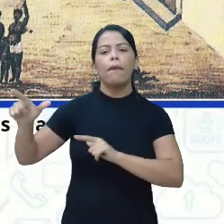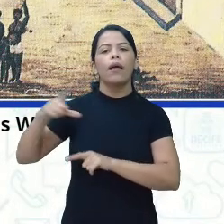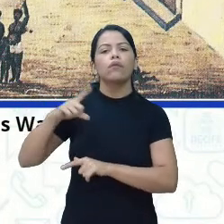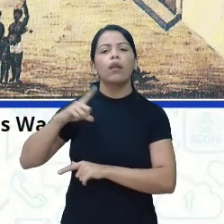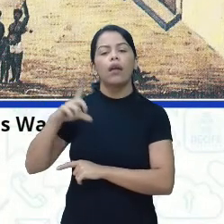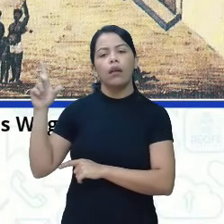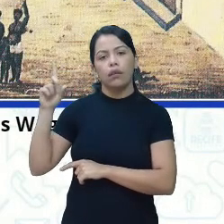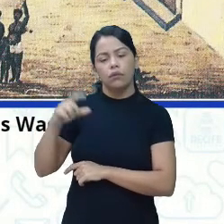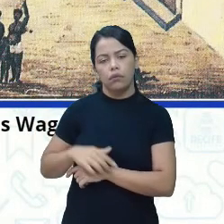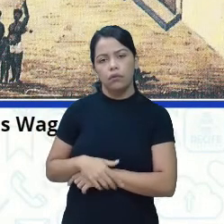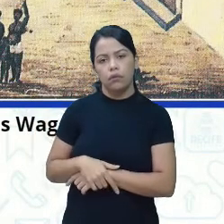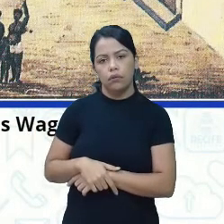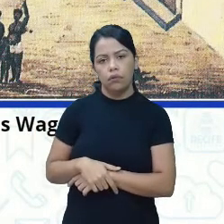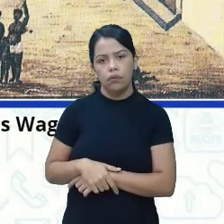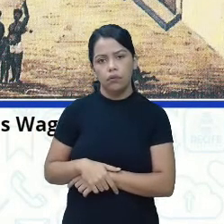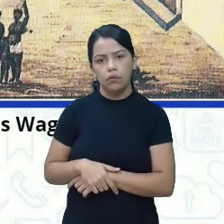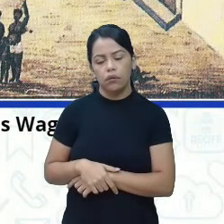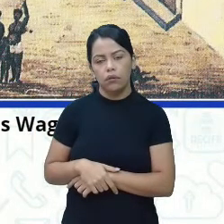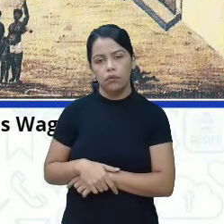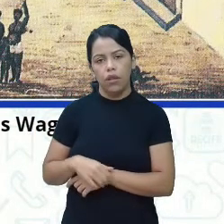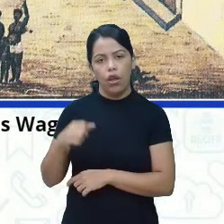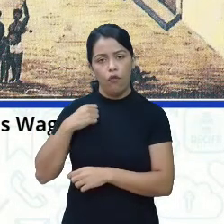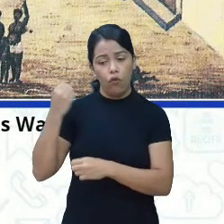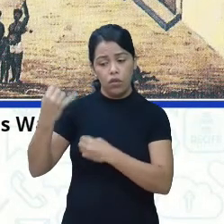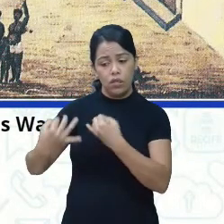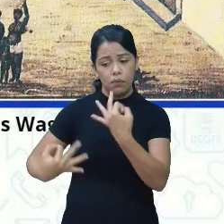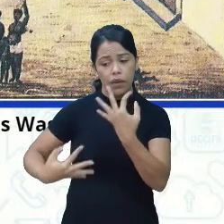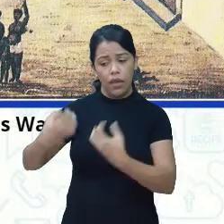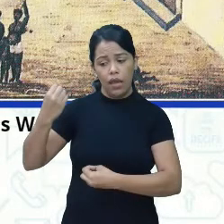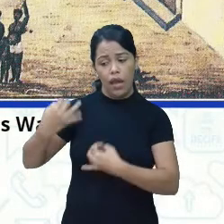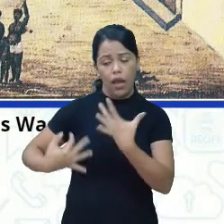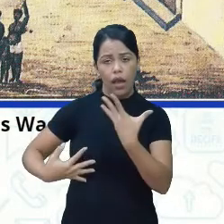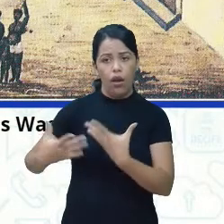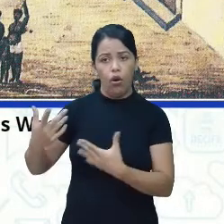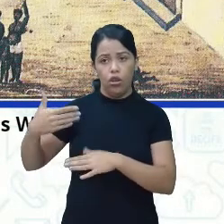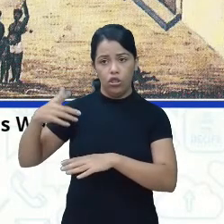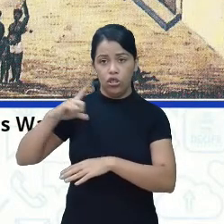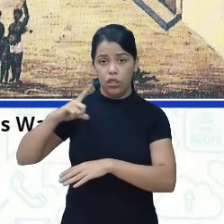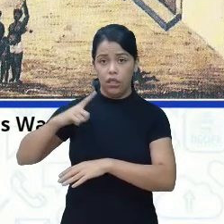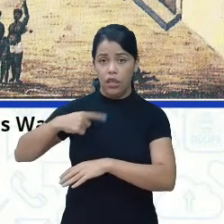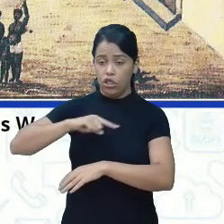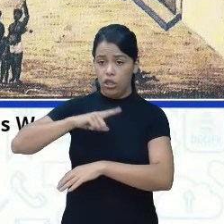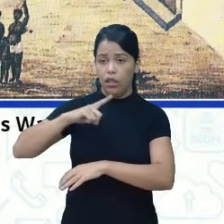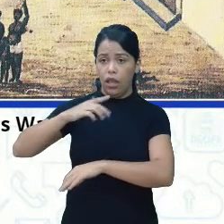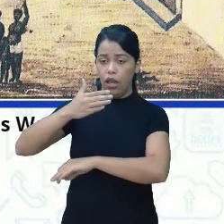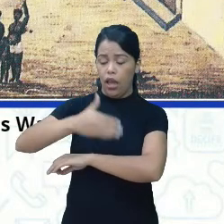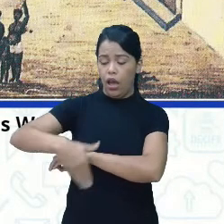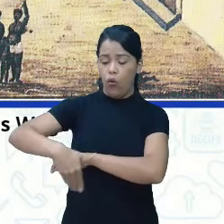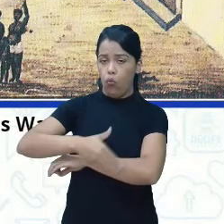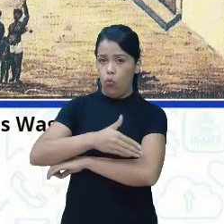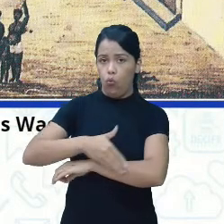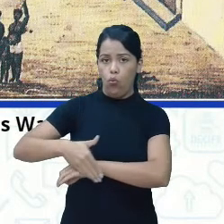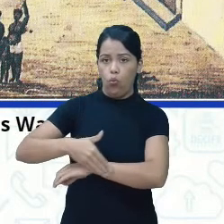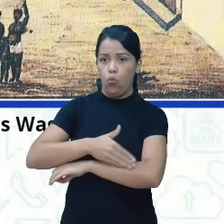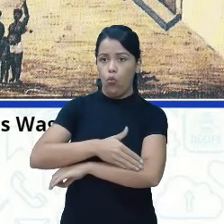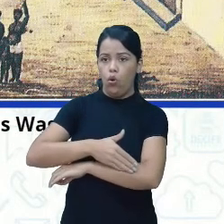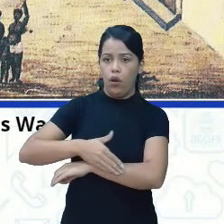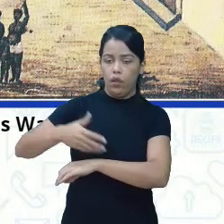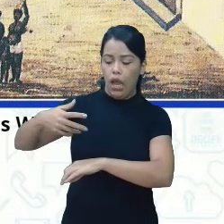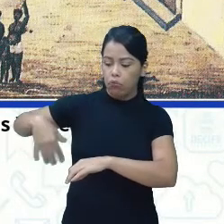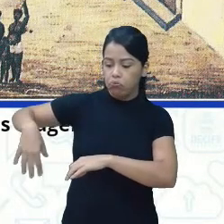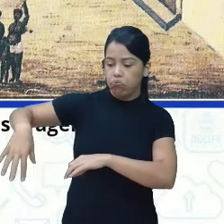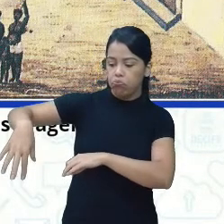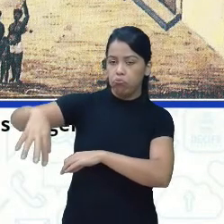ó? Vou descrever a imagem, tá certo? Então a gente tem a rua ao centro, aí ela está rodeada, né,